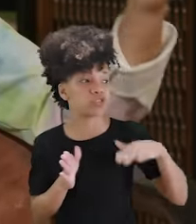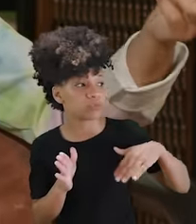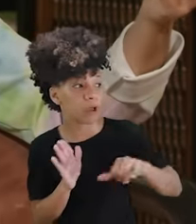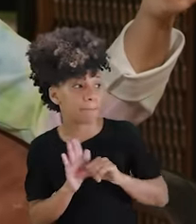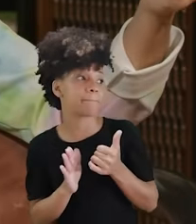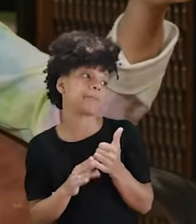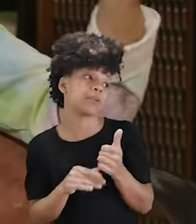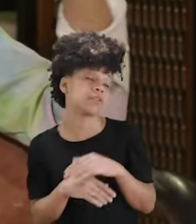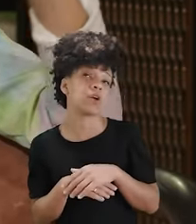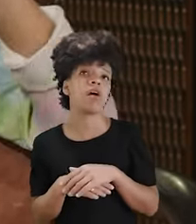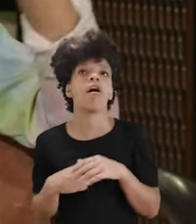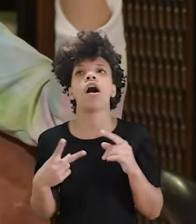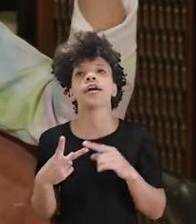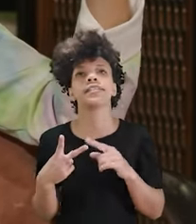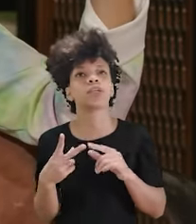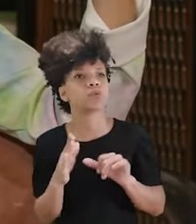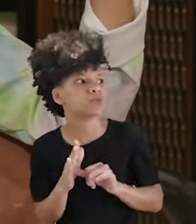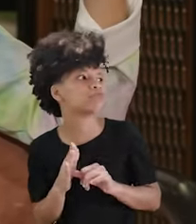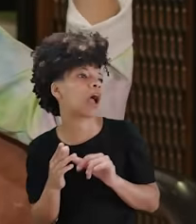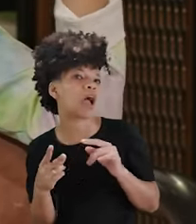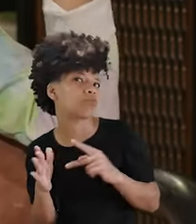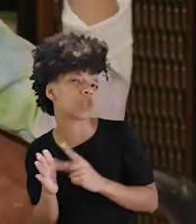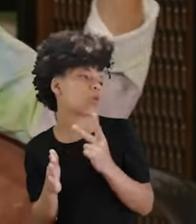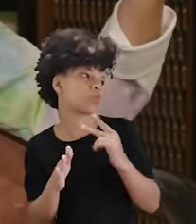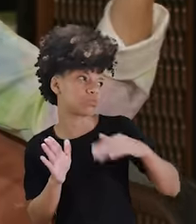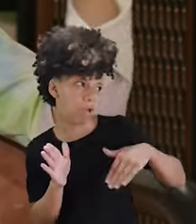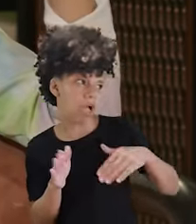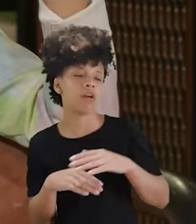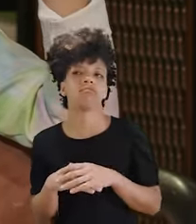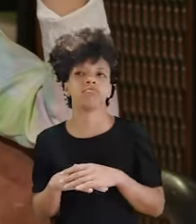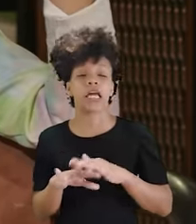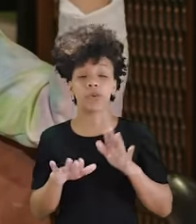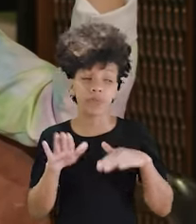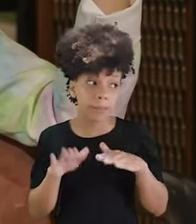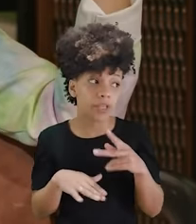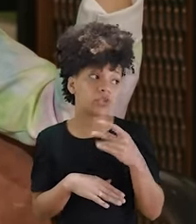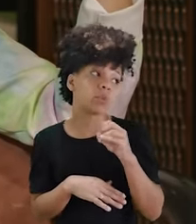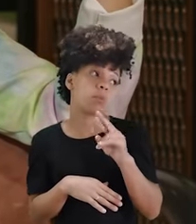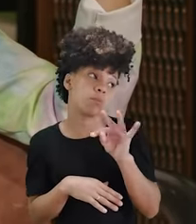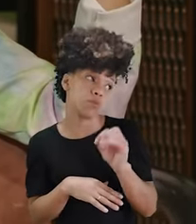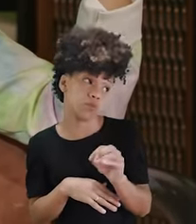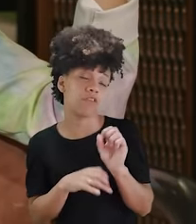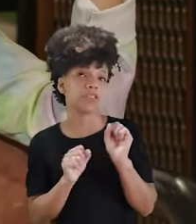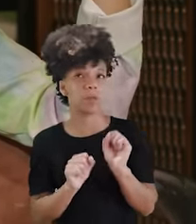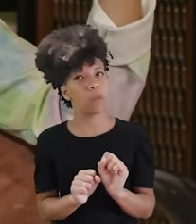dependendo do porto você pode ficar o navio fica entre